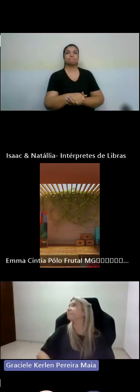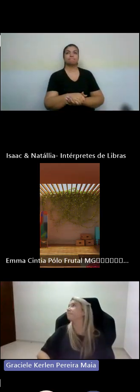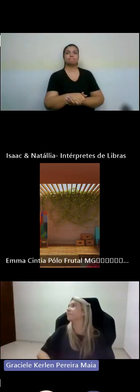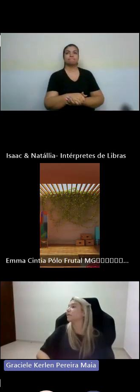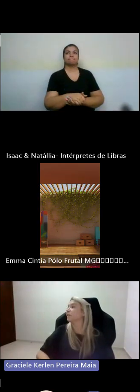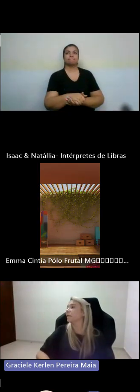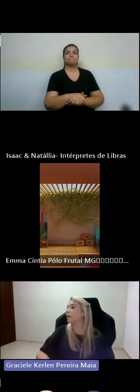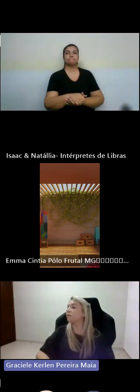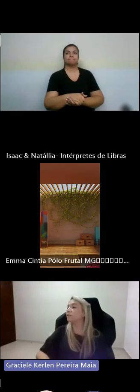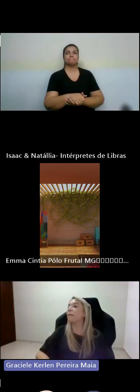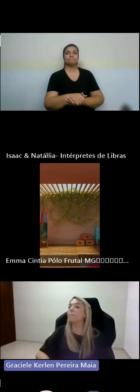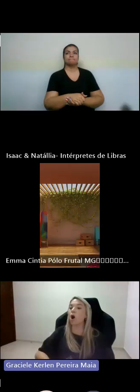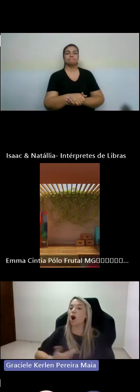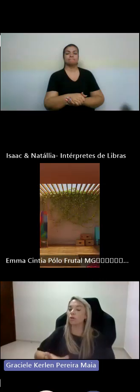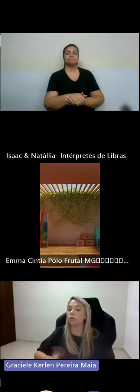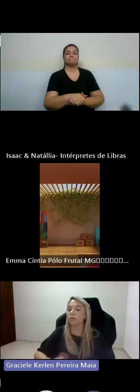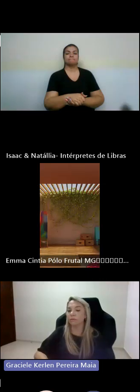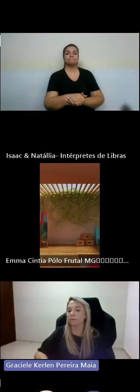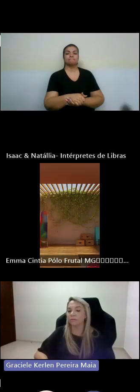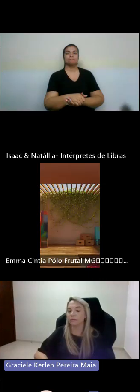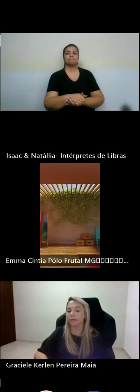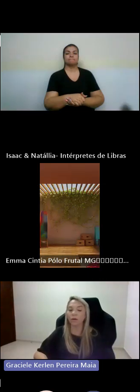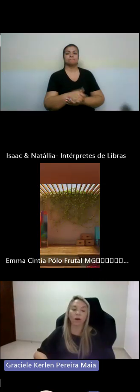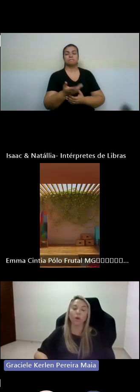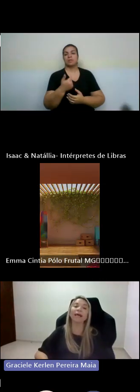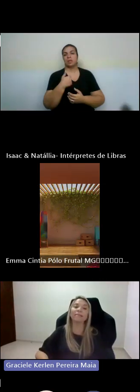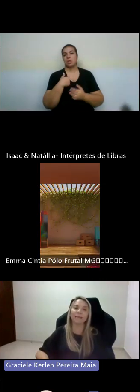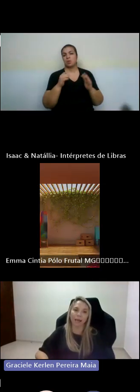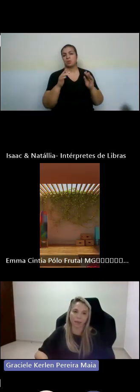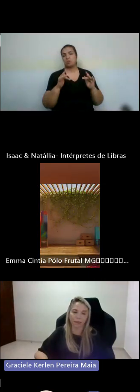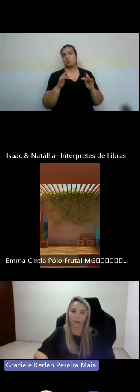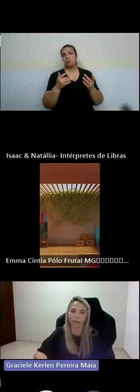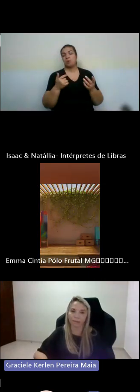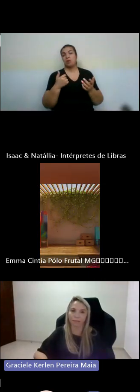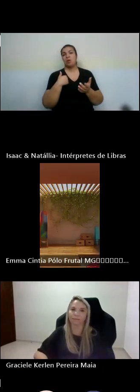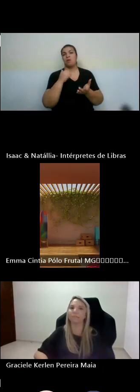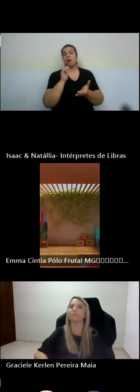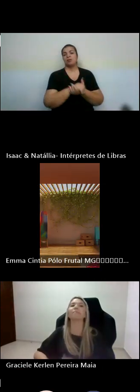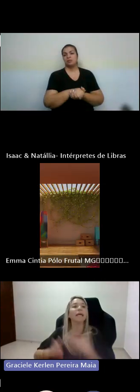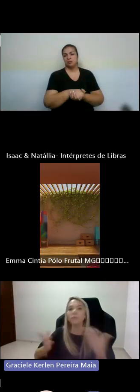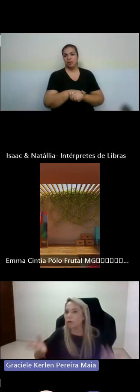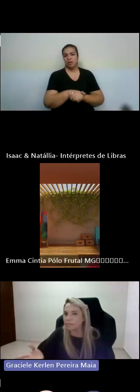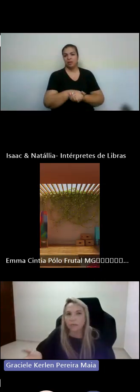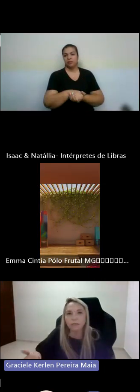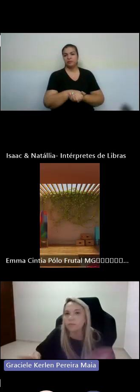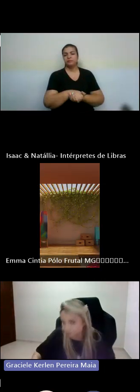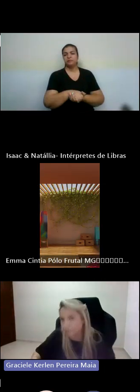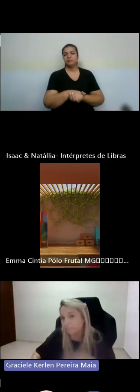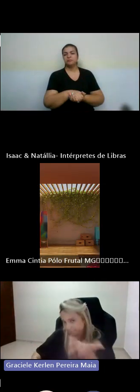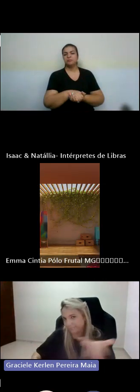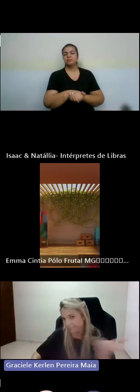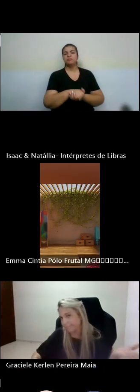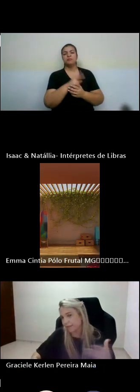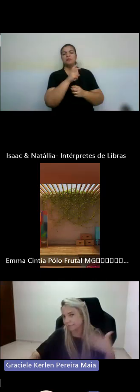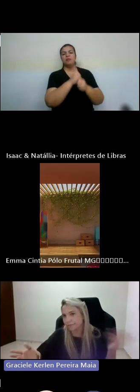sei lá, eu namoro, eu casei há 2